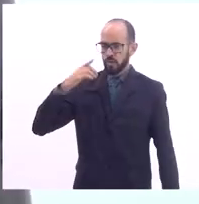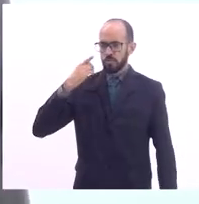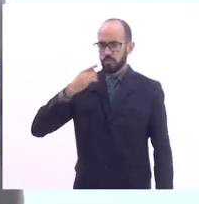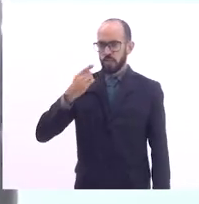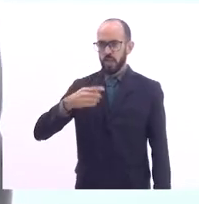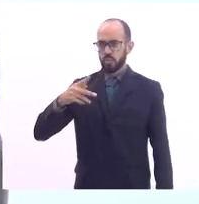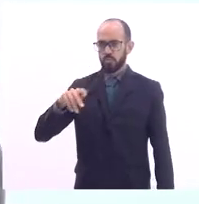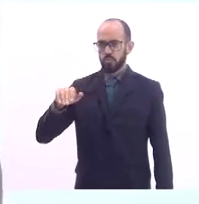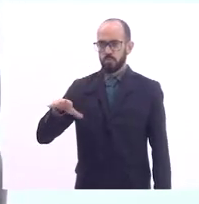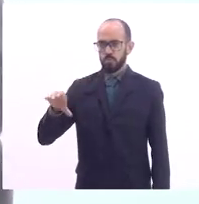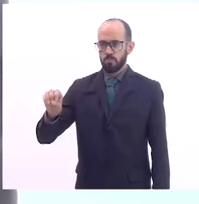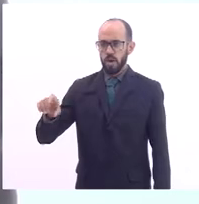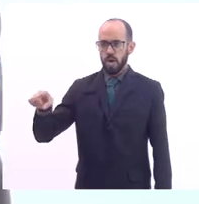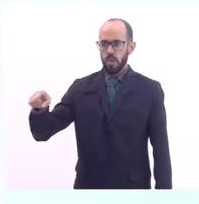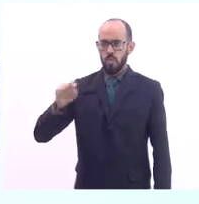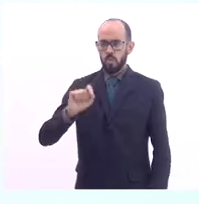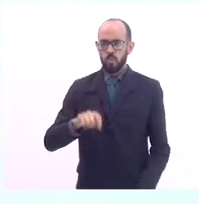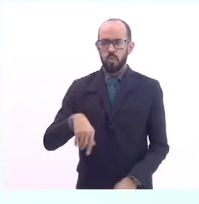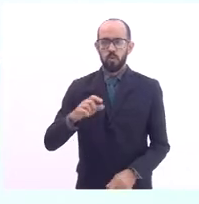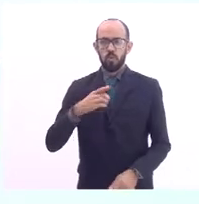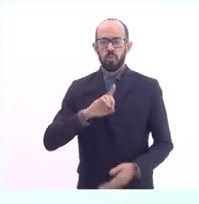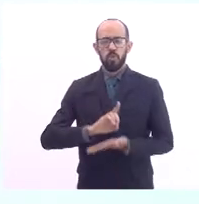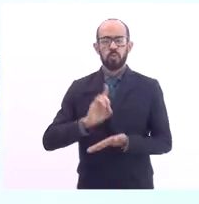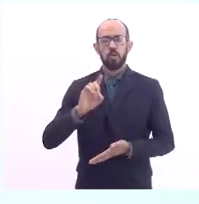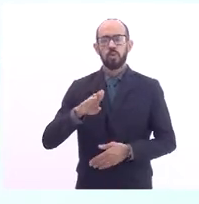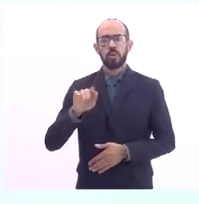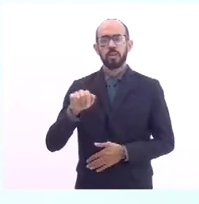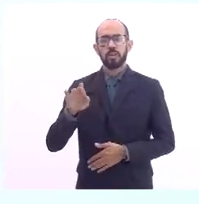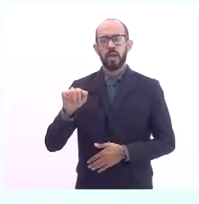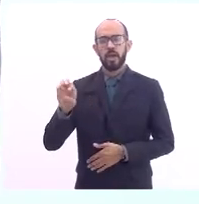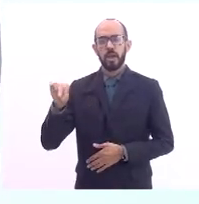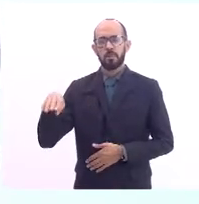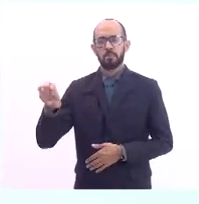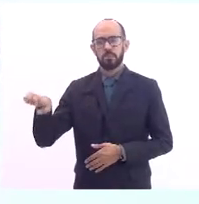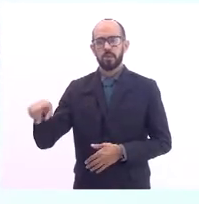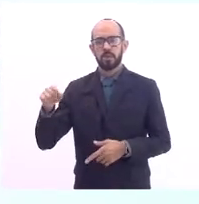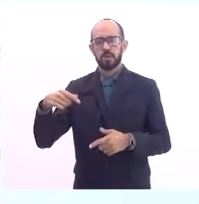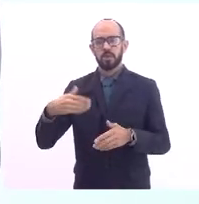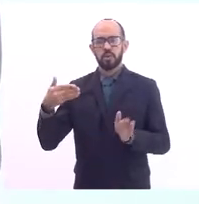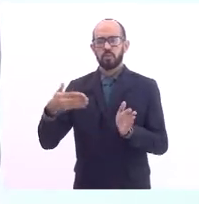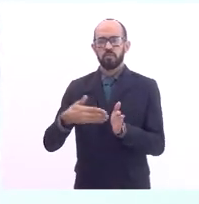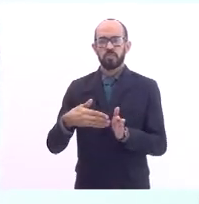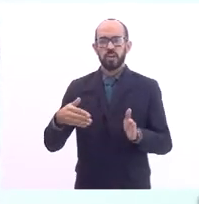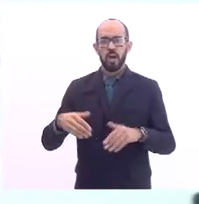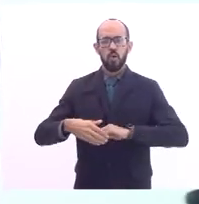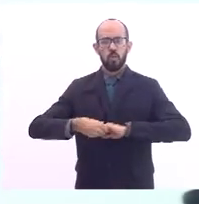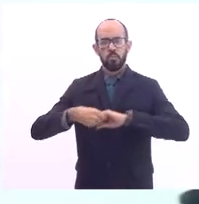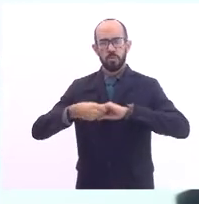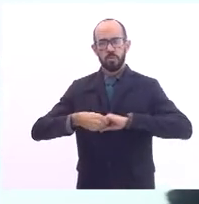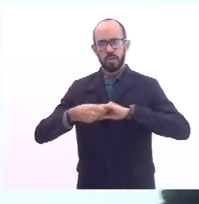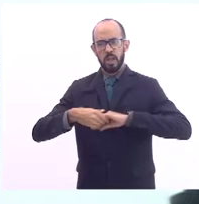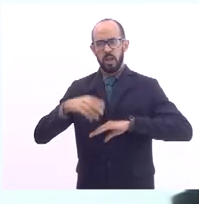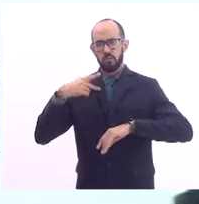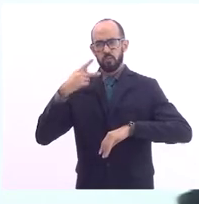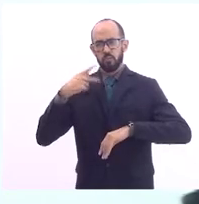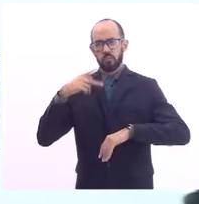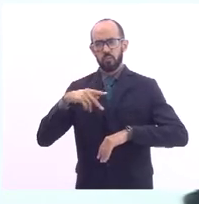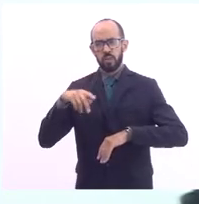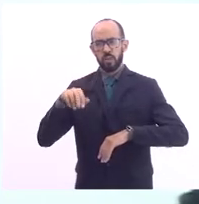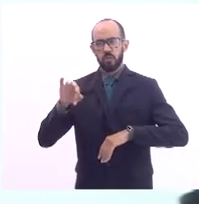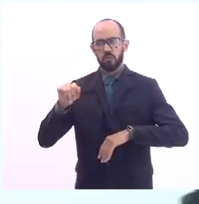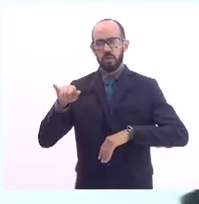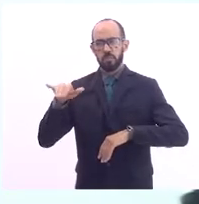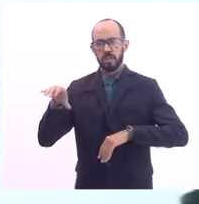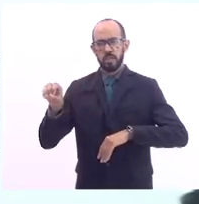audiência pública aqui, doutor Guilherme Brasil. E eu deixei para o final para cumprimentar o vereador Fabiano Gonçalves, vereador